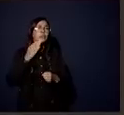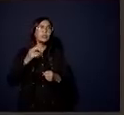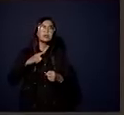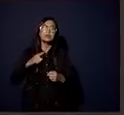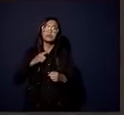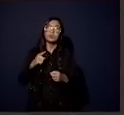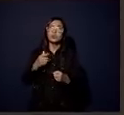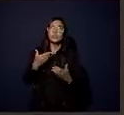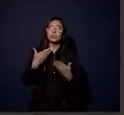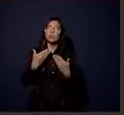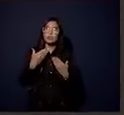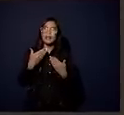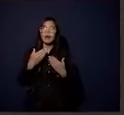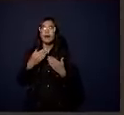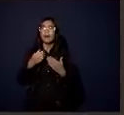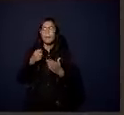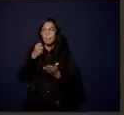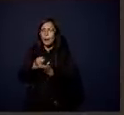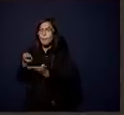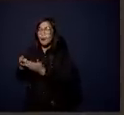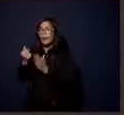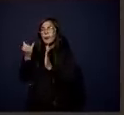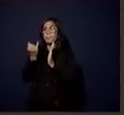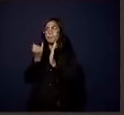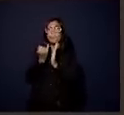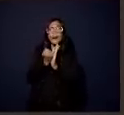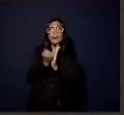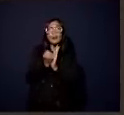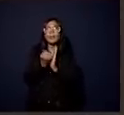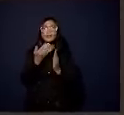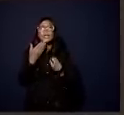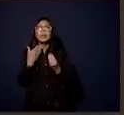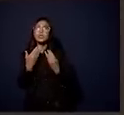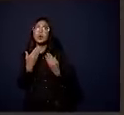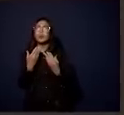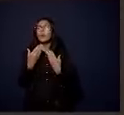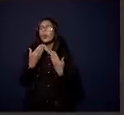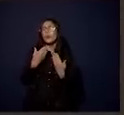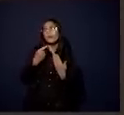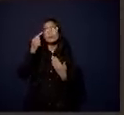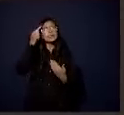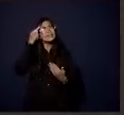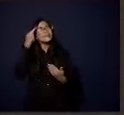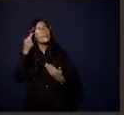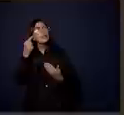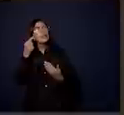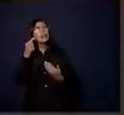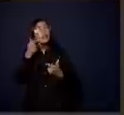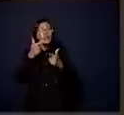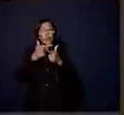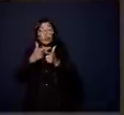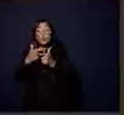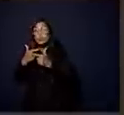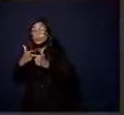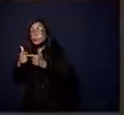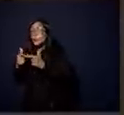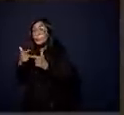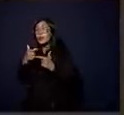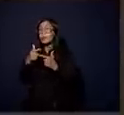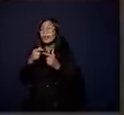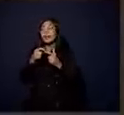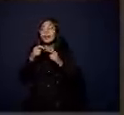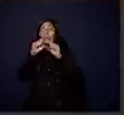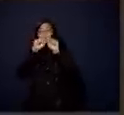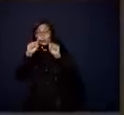recursos simplesmente para pagar impostos dito isso eu queria que você resumisse Quais são os grandes problemas da nossa estrutura